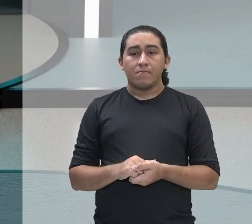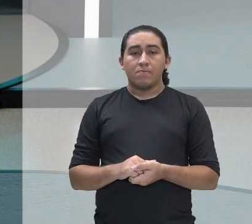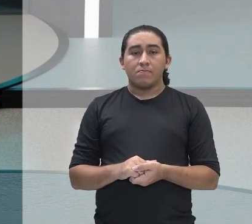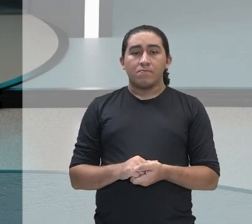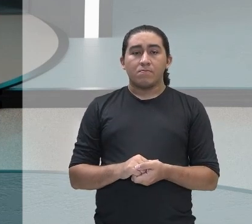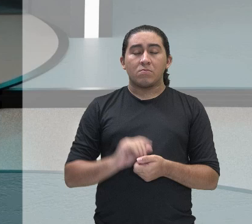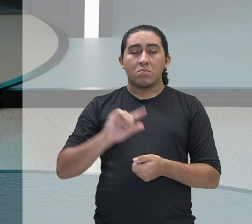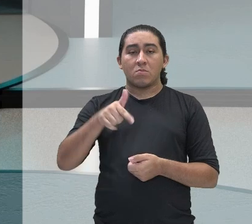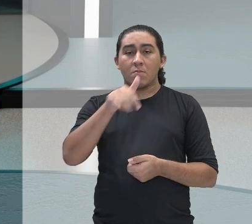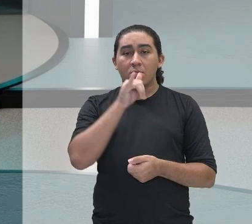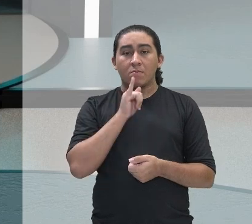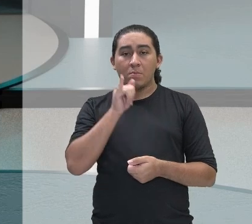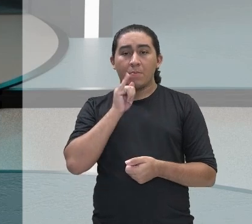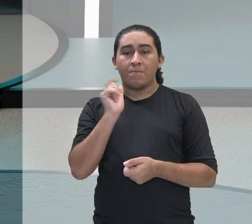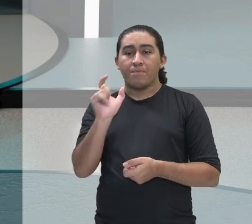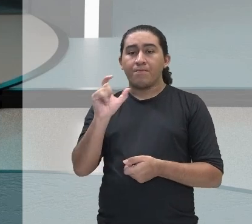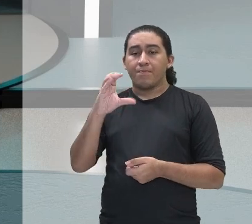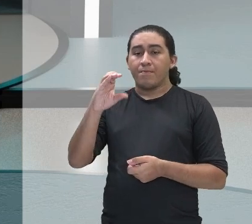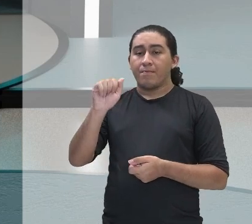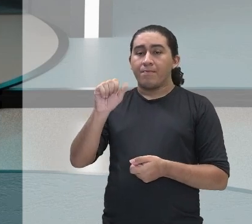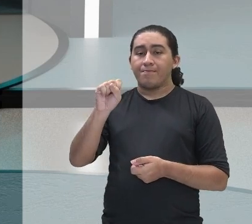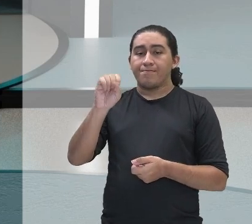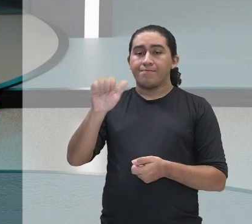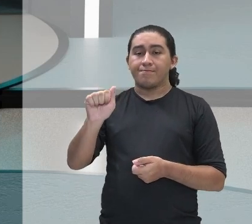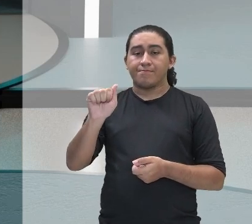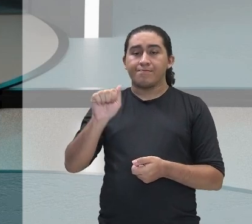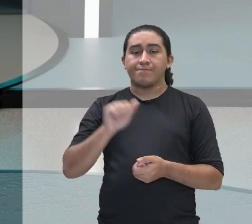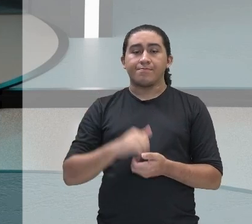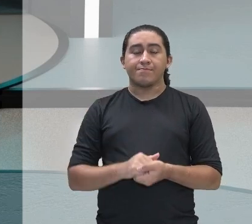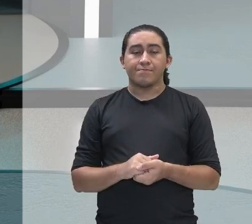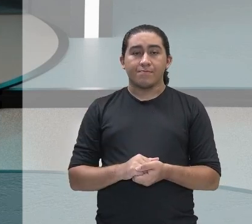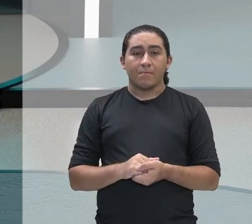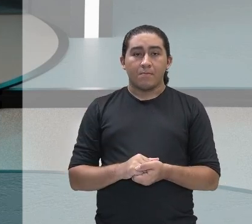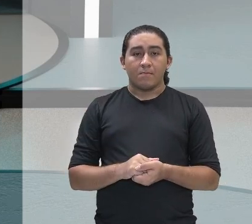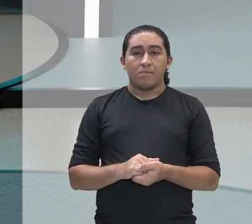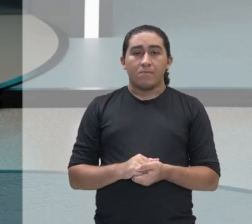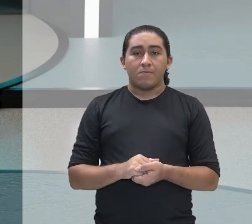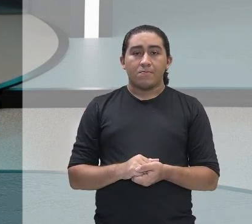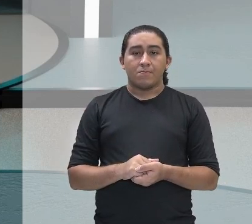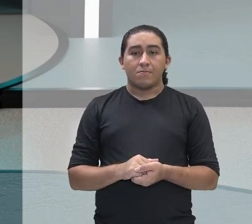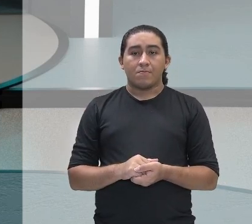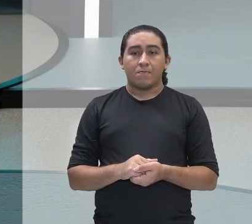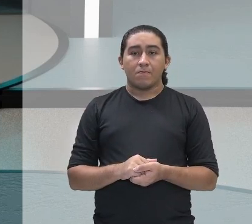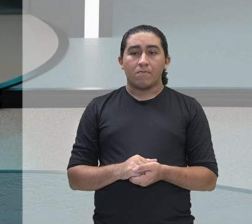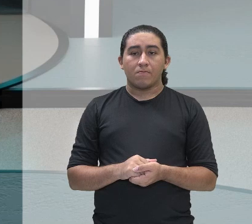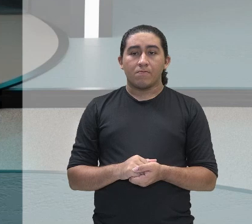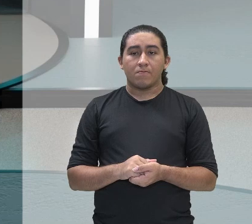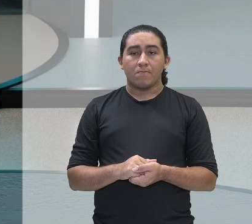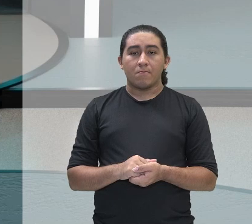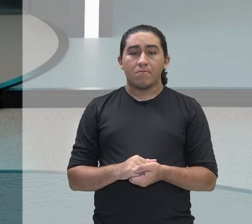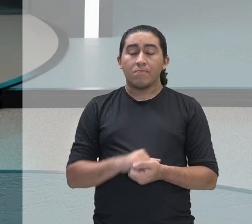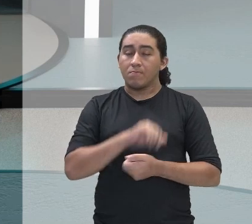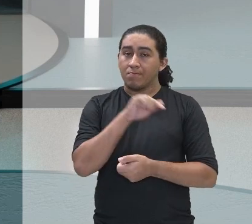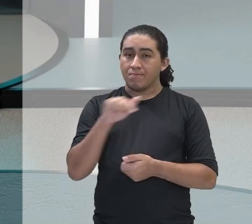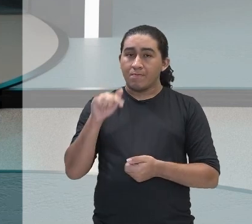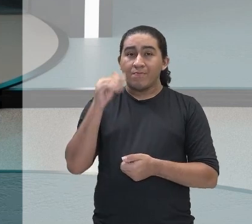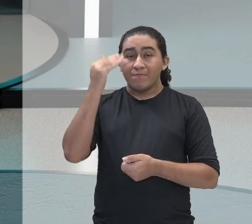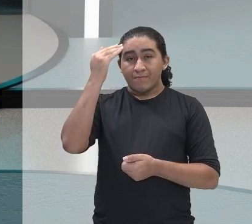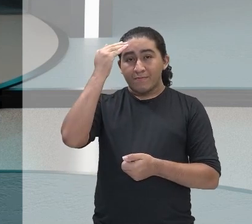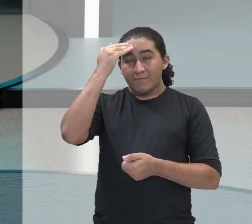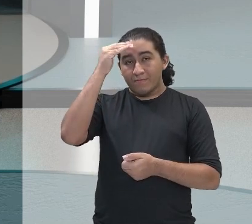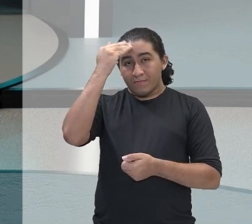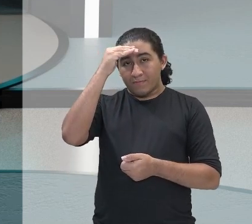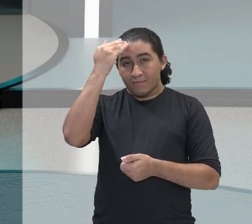exemplo na palavra casa. Qual é o radical? Para você, né, entender melhor o radical, quando for para